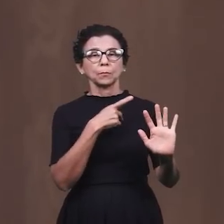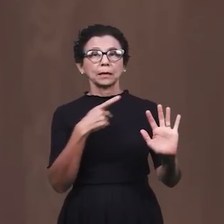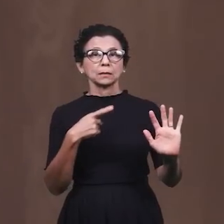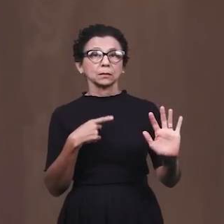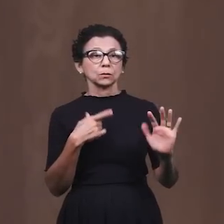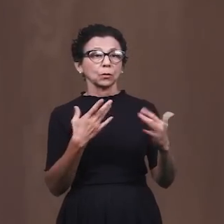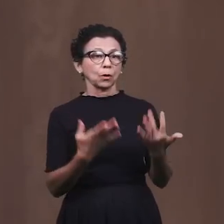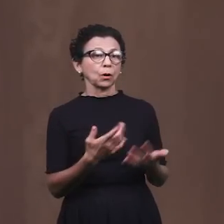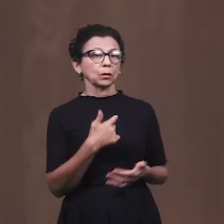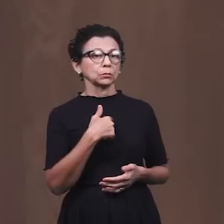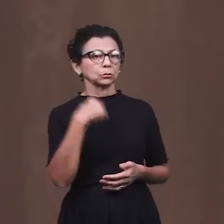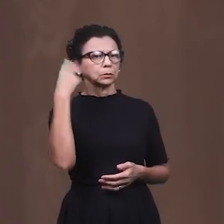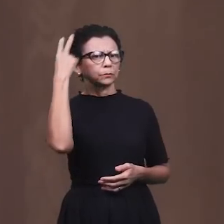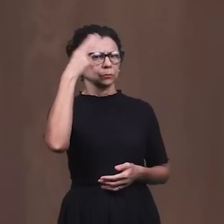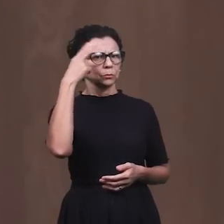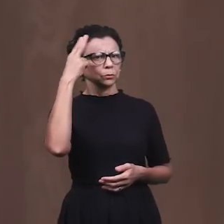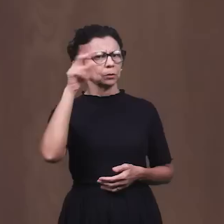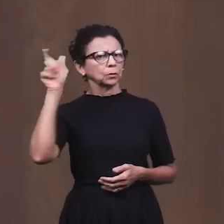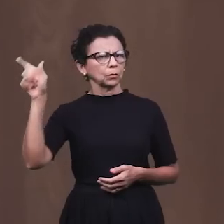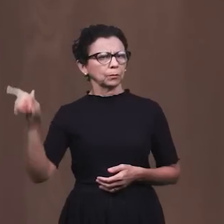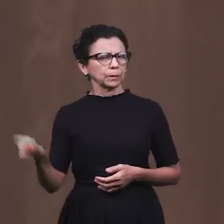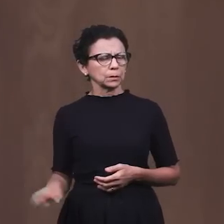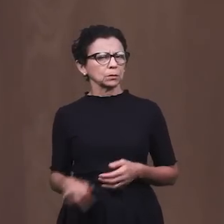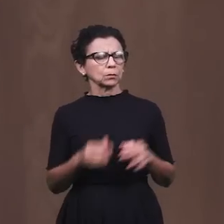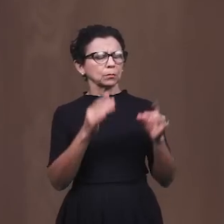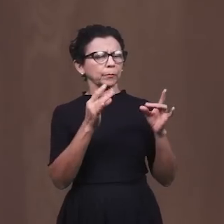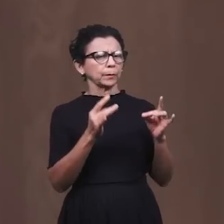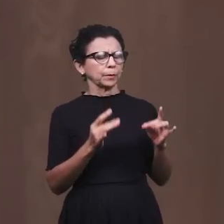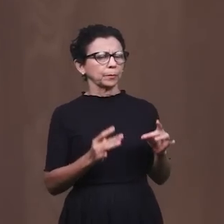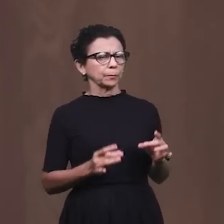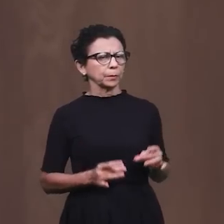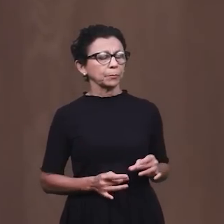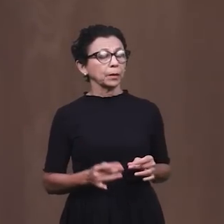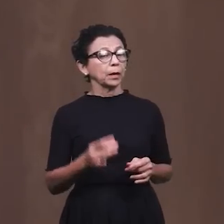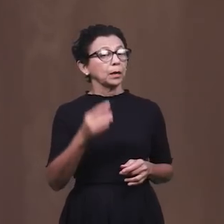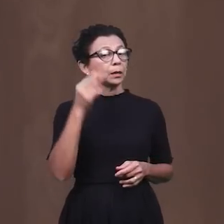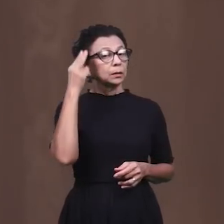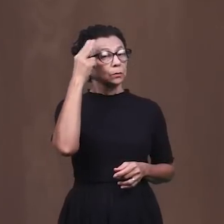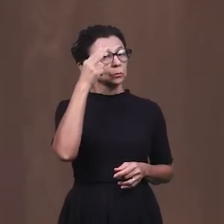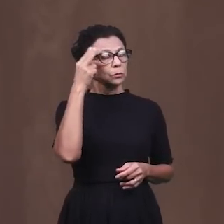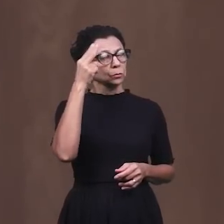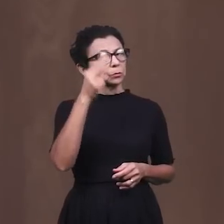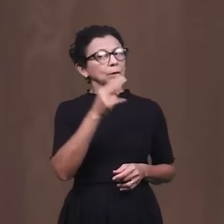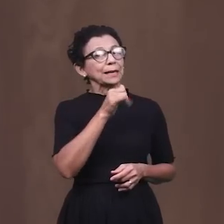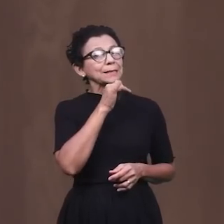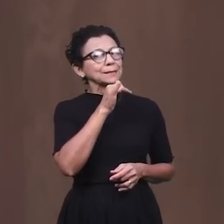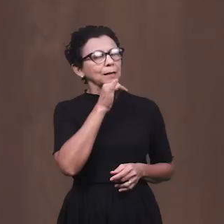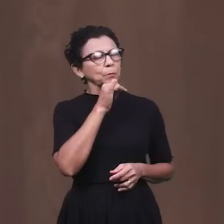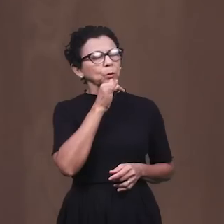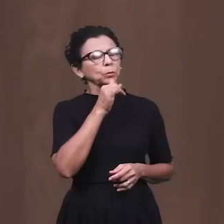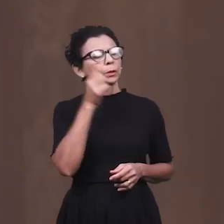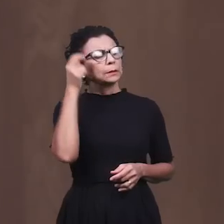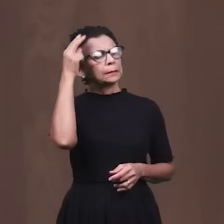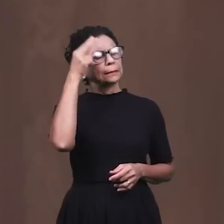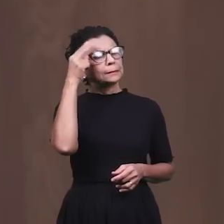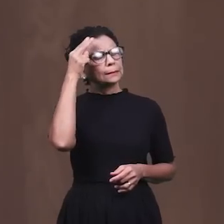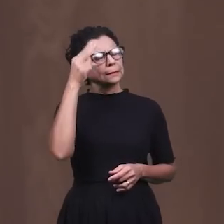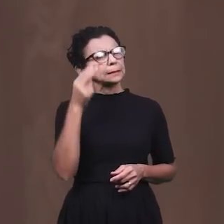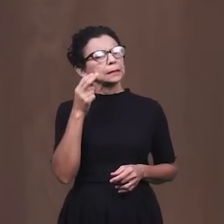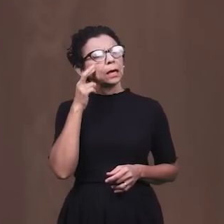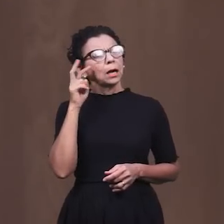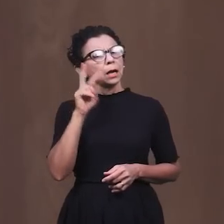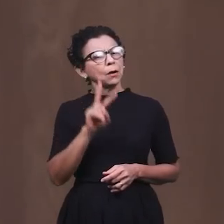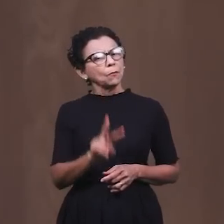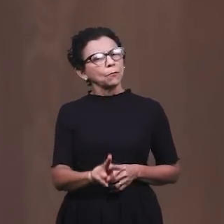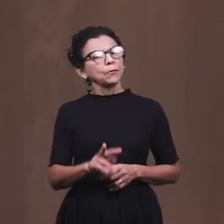tive um sonho com o irmão fulano, assim, e nesse sonho, suponhamos, né? Nesse sonho eu vi que